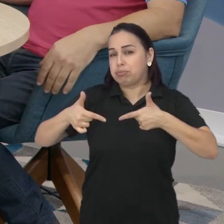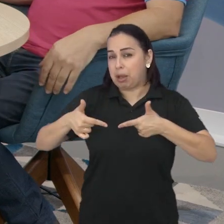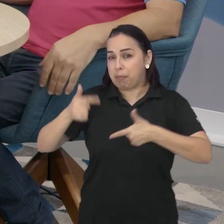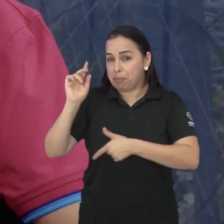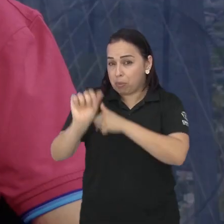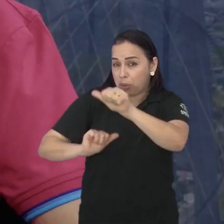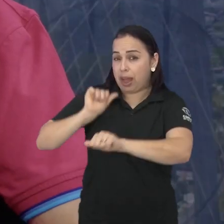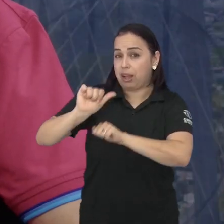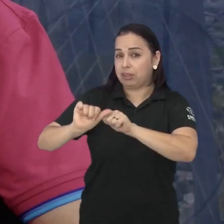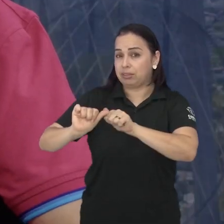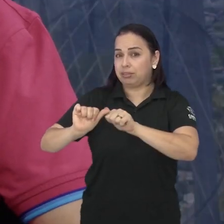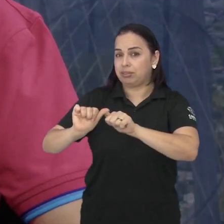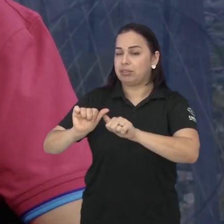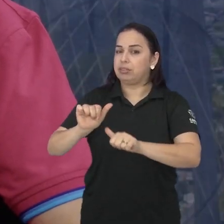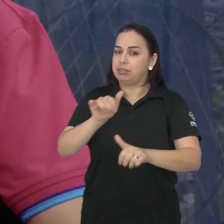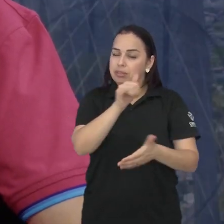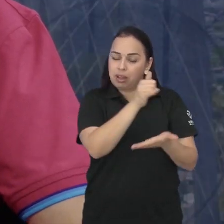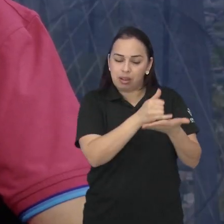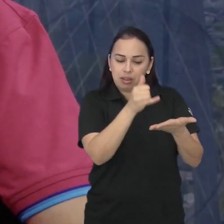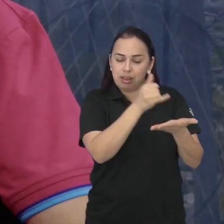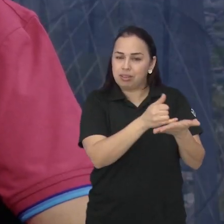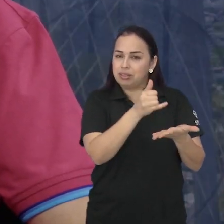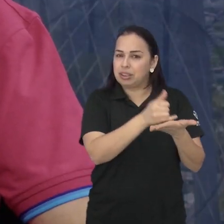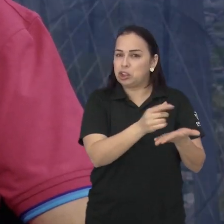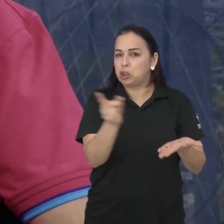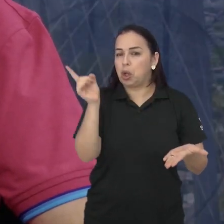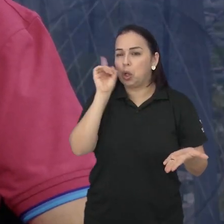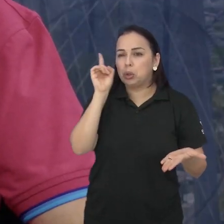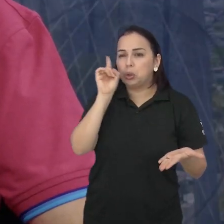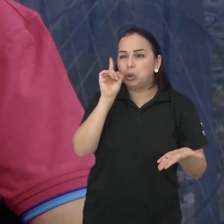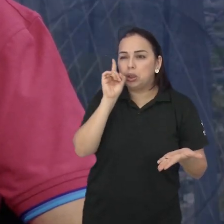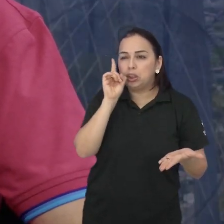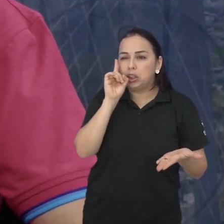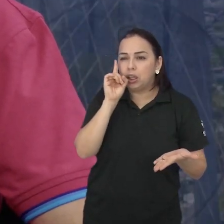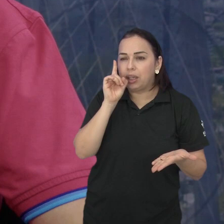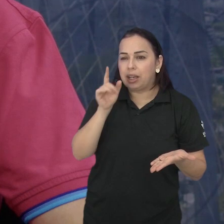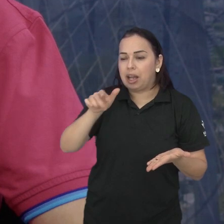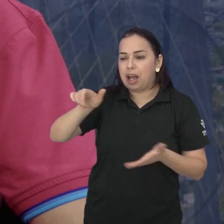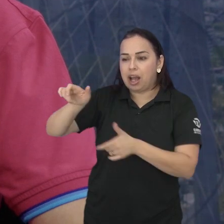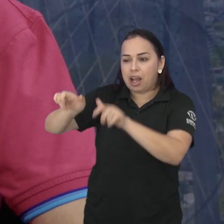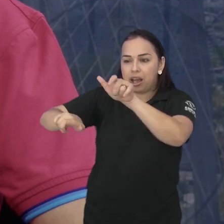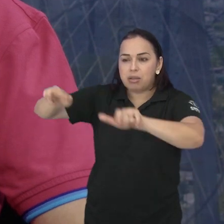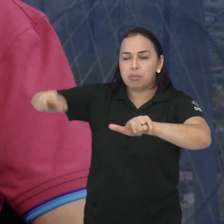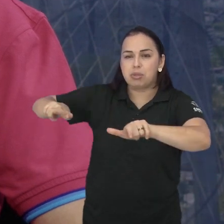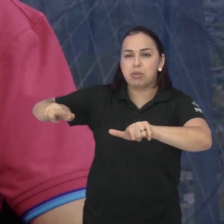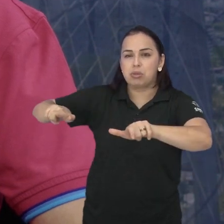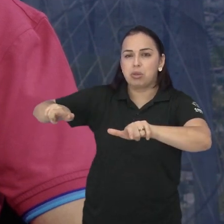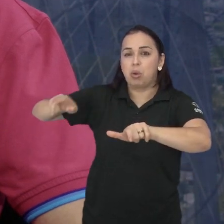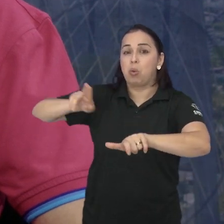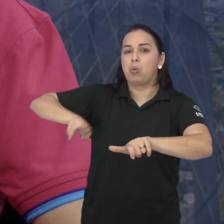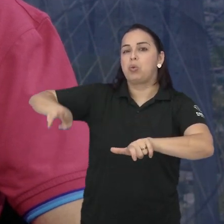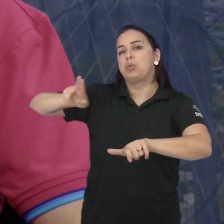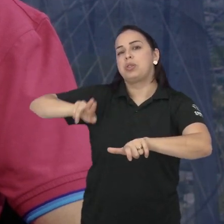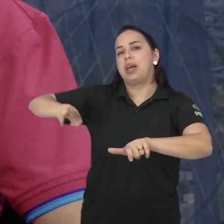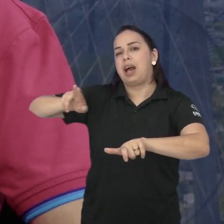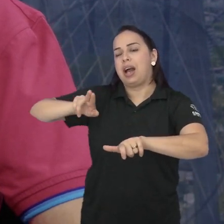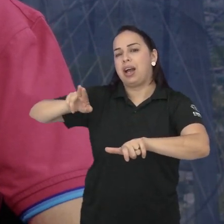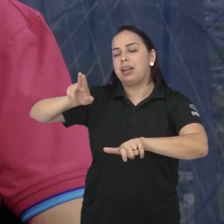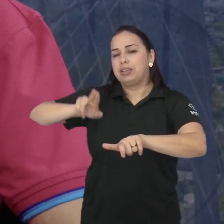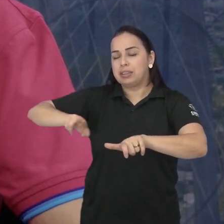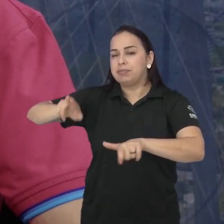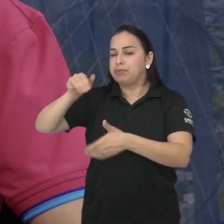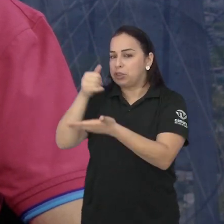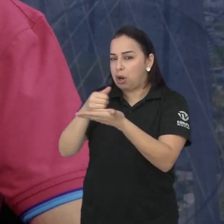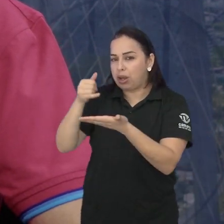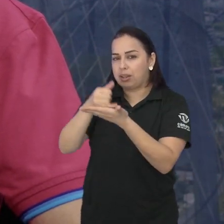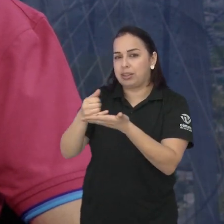ponto de vista, também, e a droga, ela tem cada dia mais chegado mais cedo na vida de adolescentes e